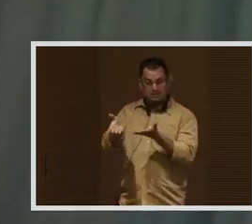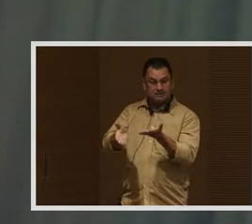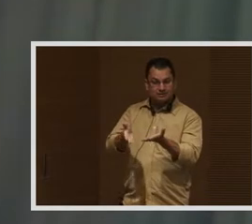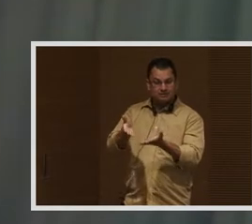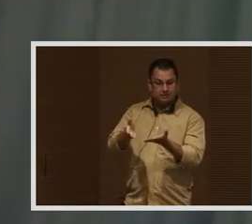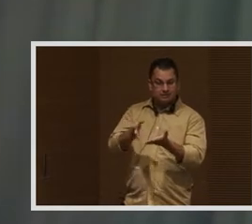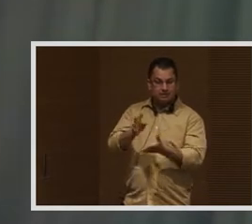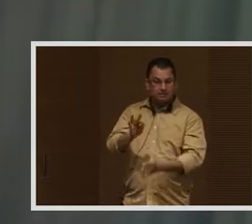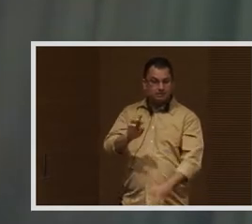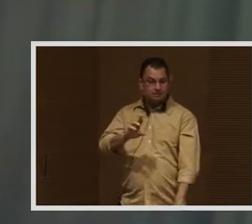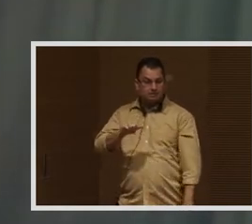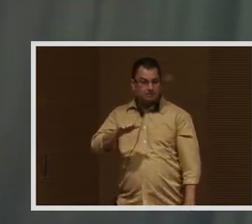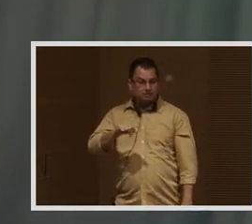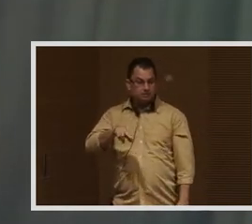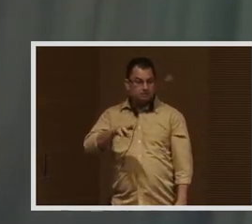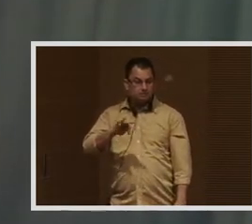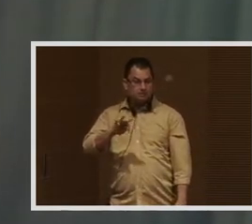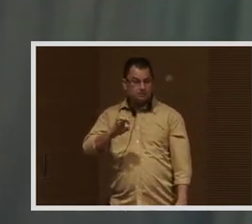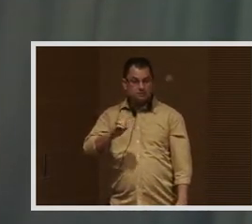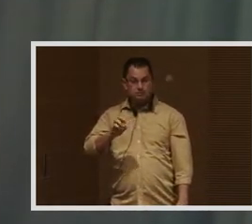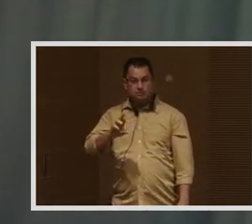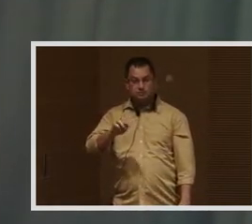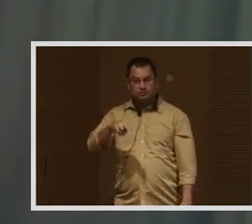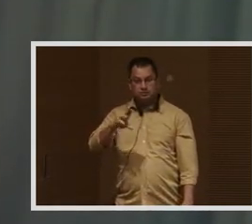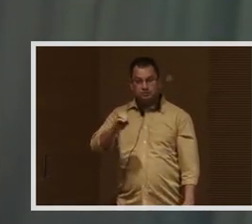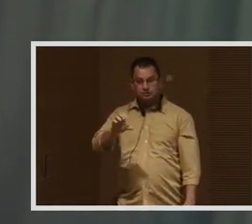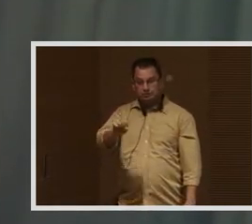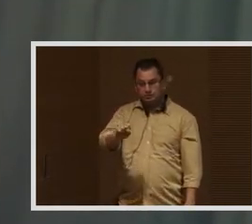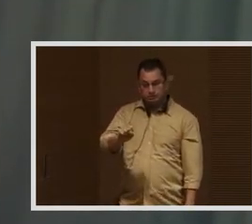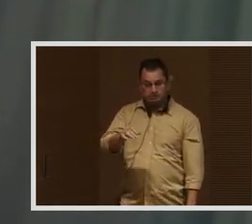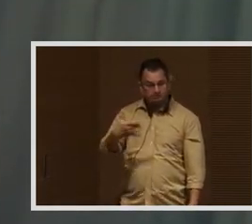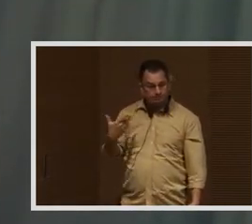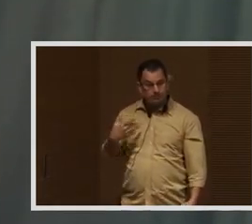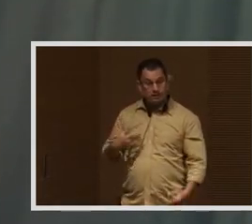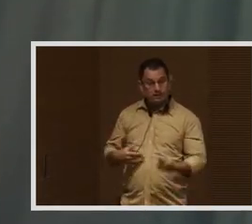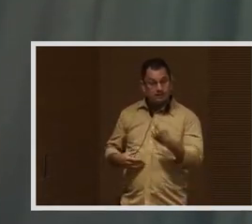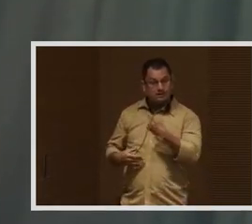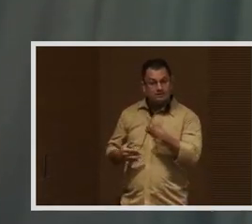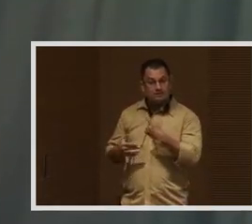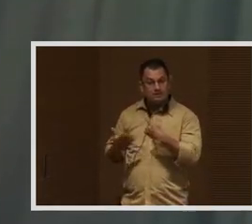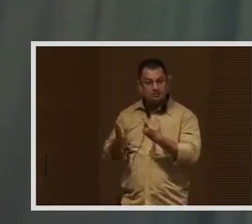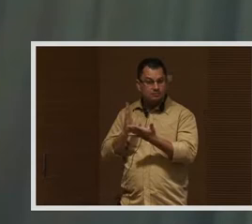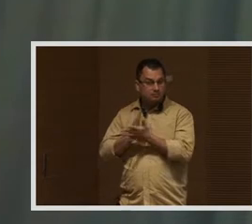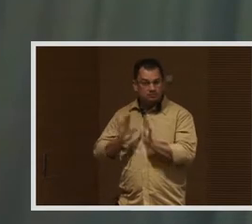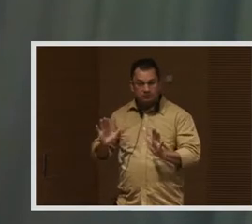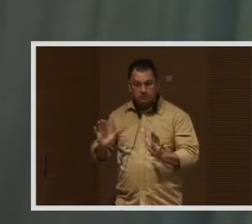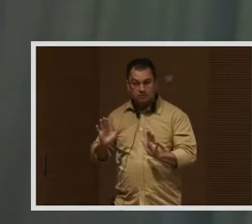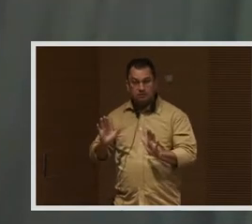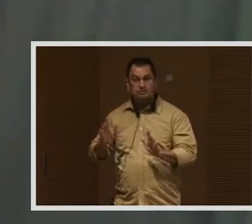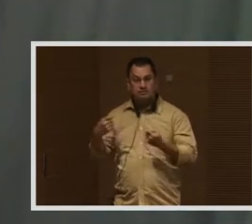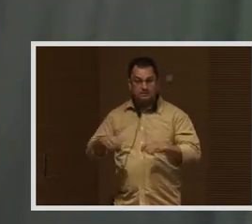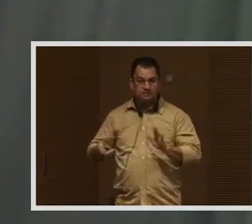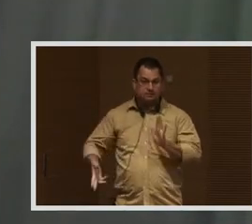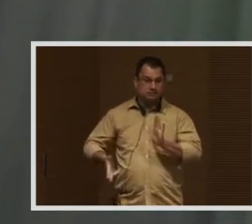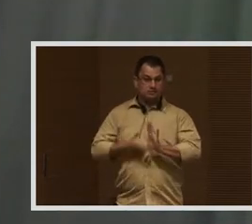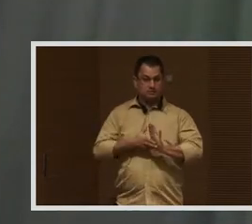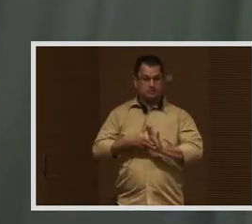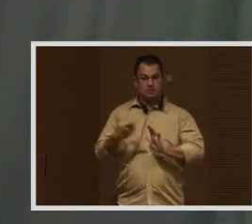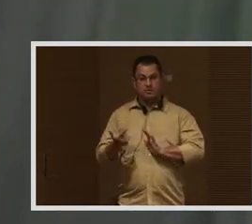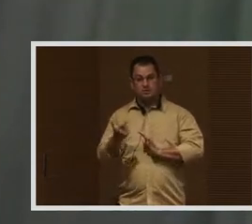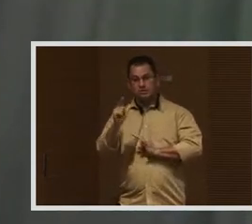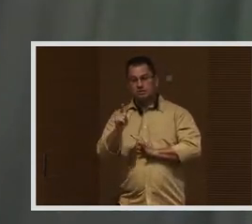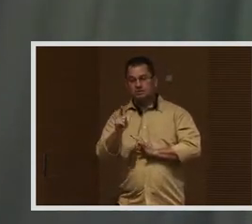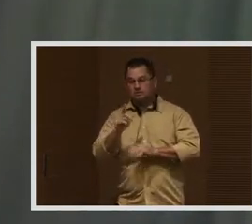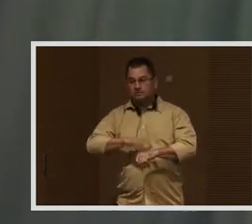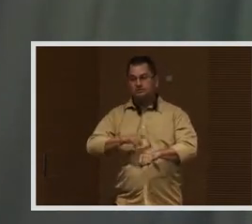transtornos. Esse tempo é morto. É preciso reconhecer isso para que outro possa nascer. Um tempo de